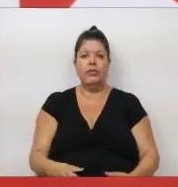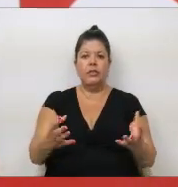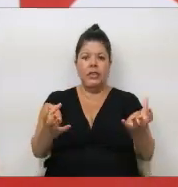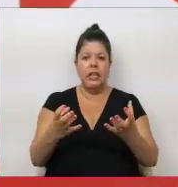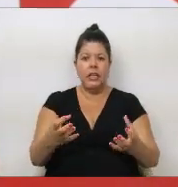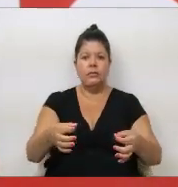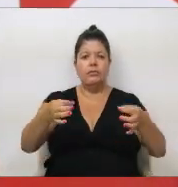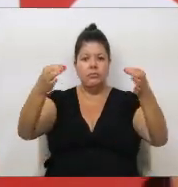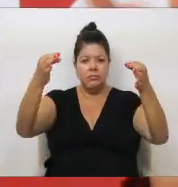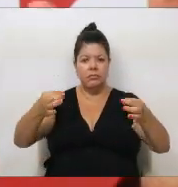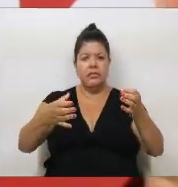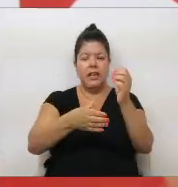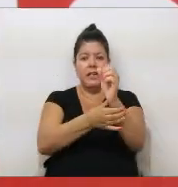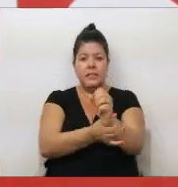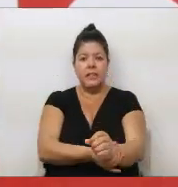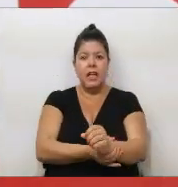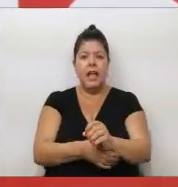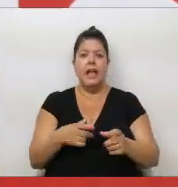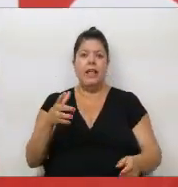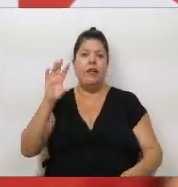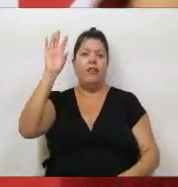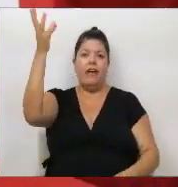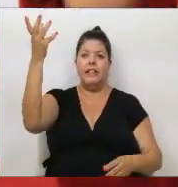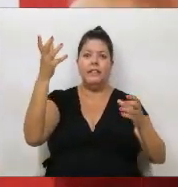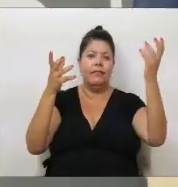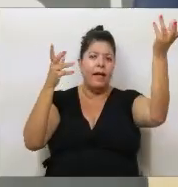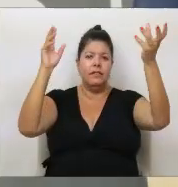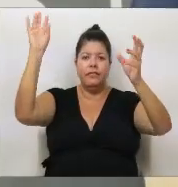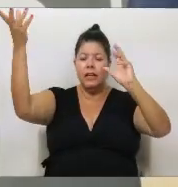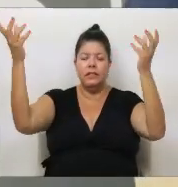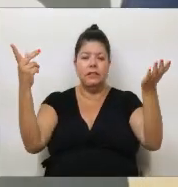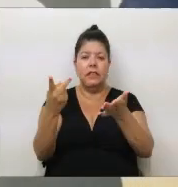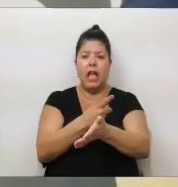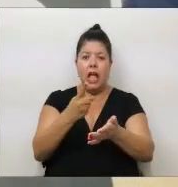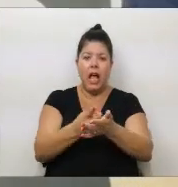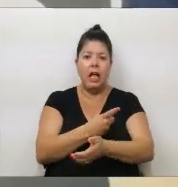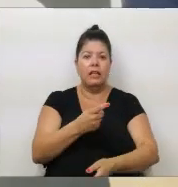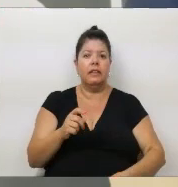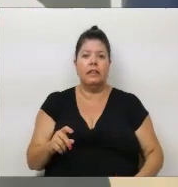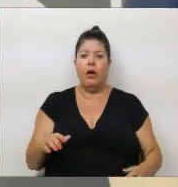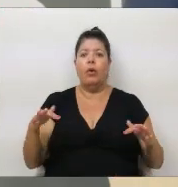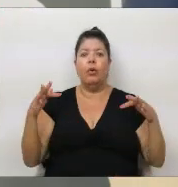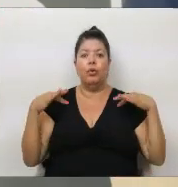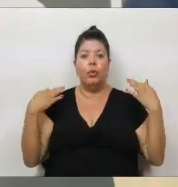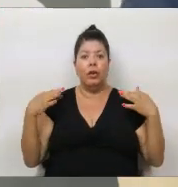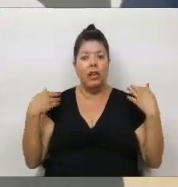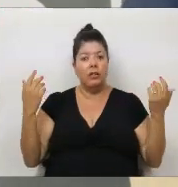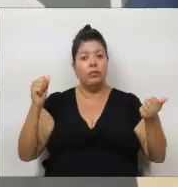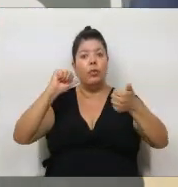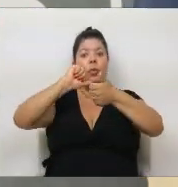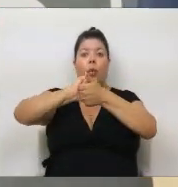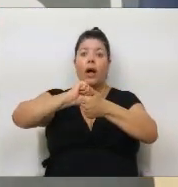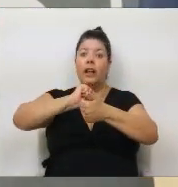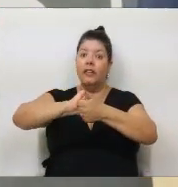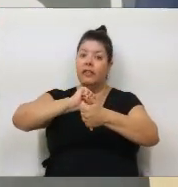certo? E não festa de rave, festa daqui e dali. Turismo qualificado, vamos dizer. É, um turismo qualificado, um